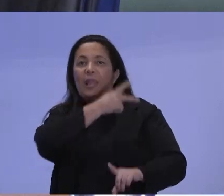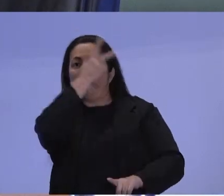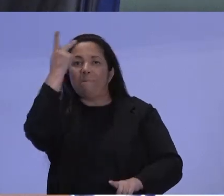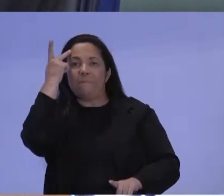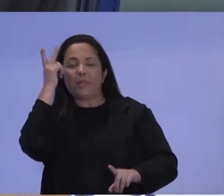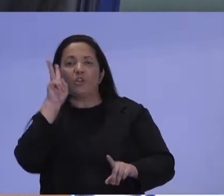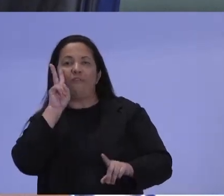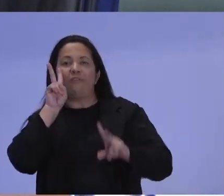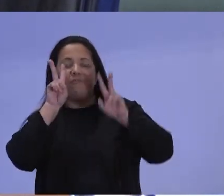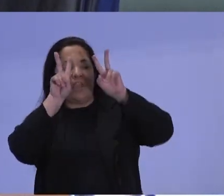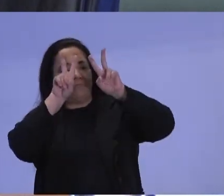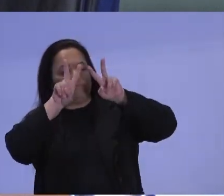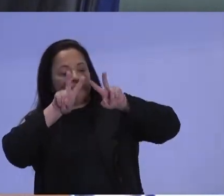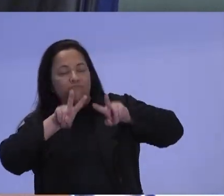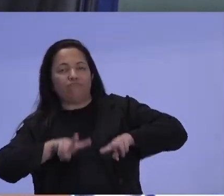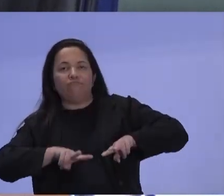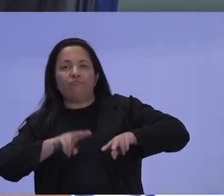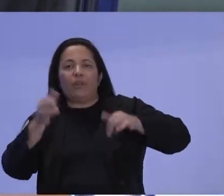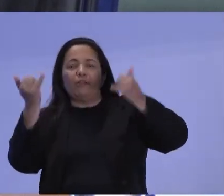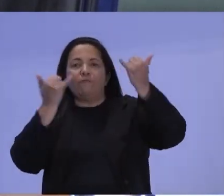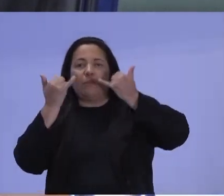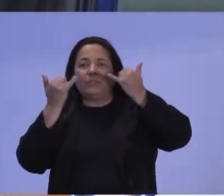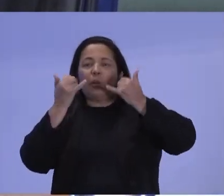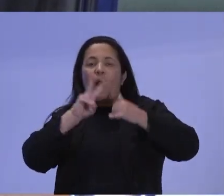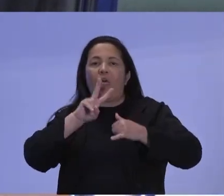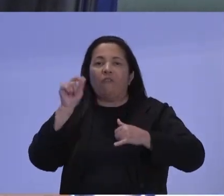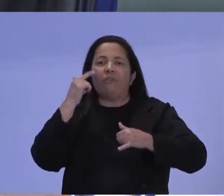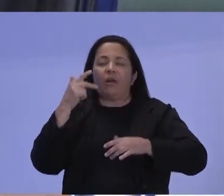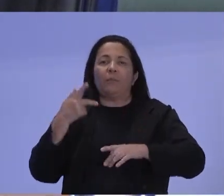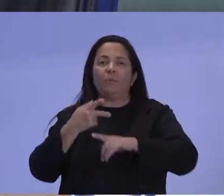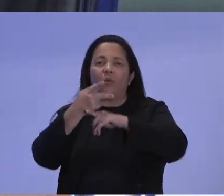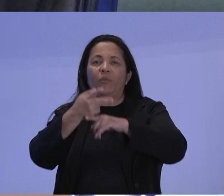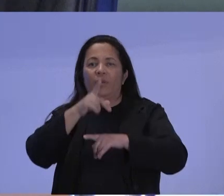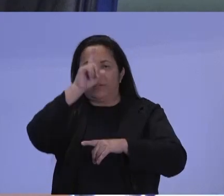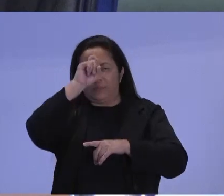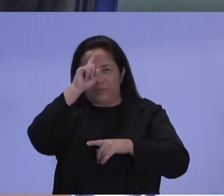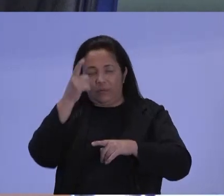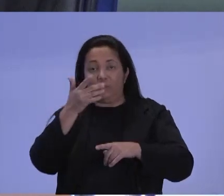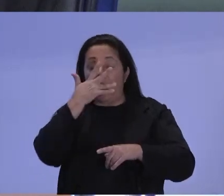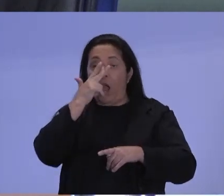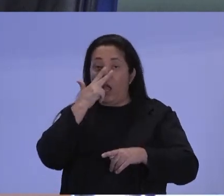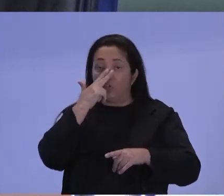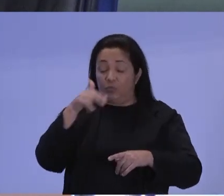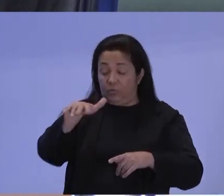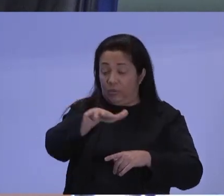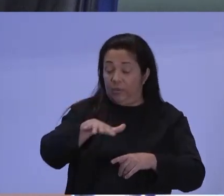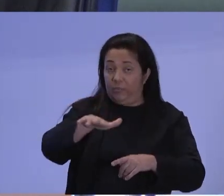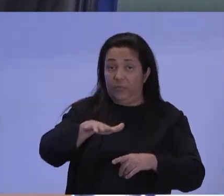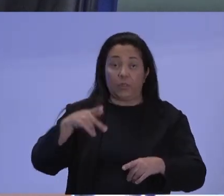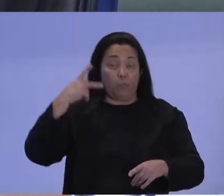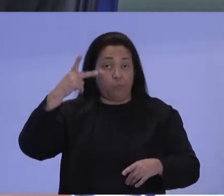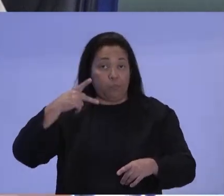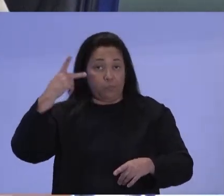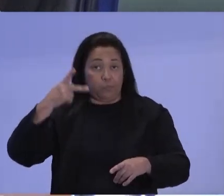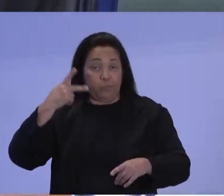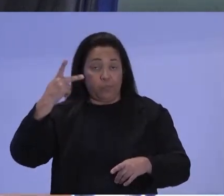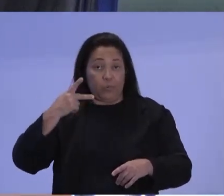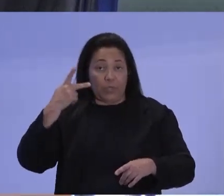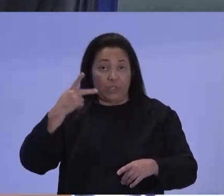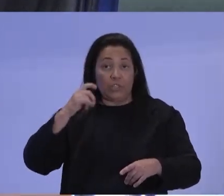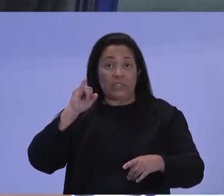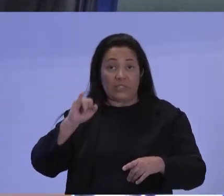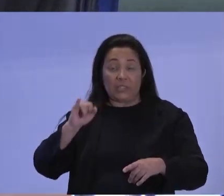Eu creio que a parte política, quanto mais pessoas fiquem